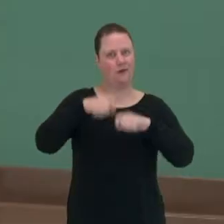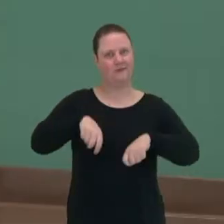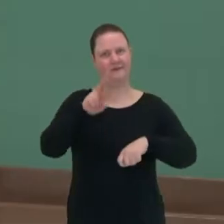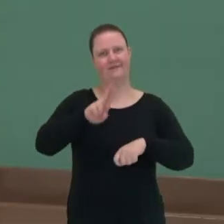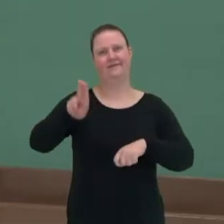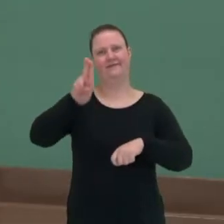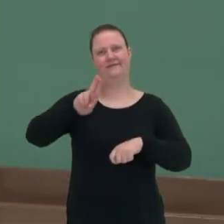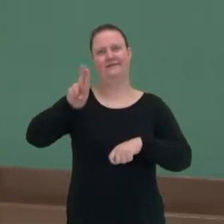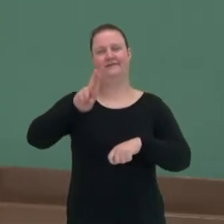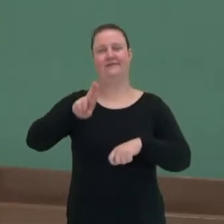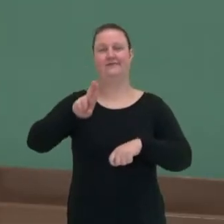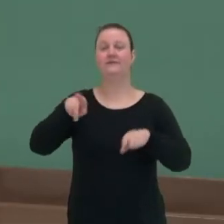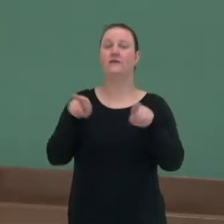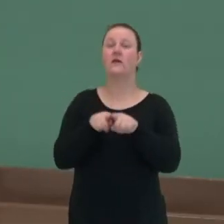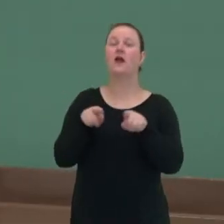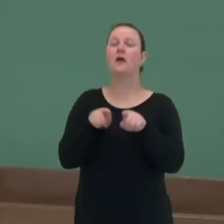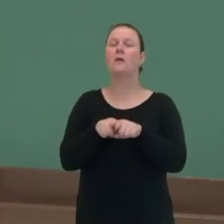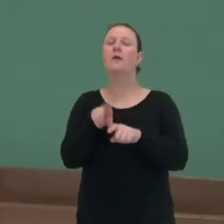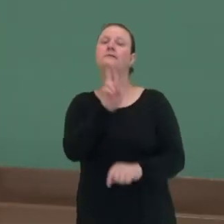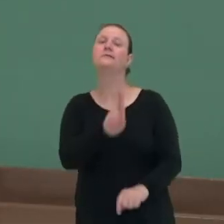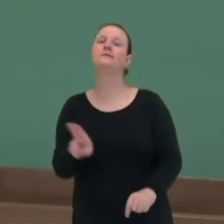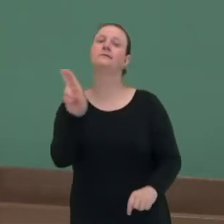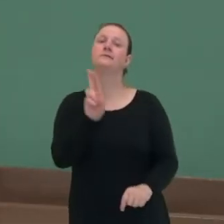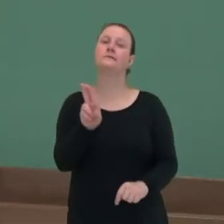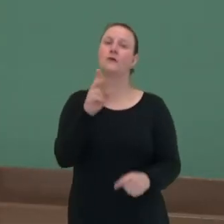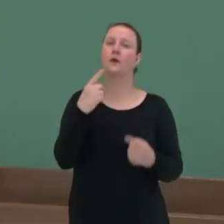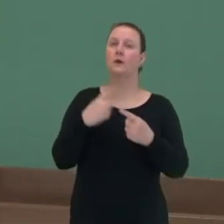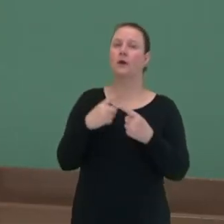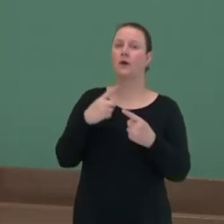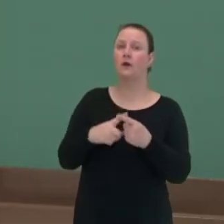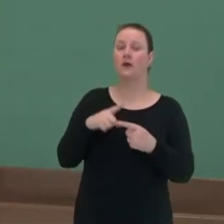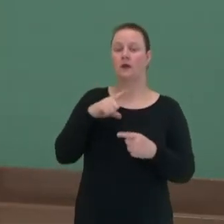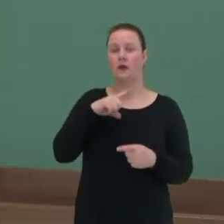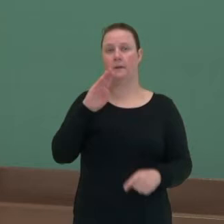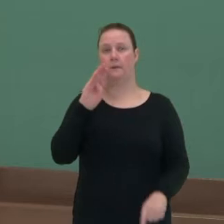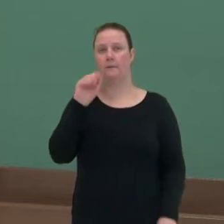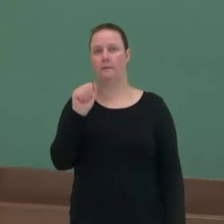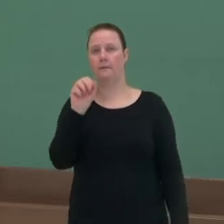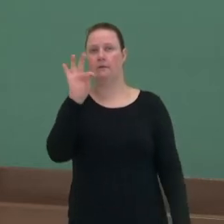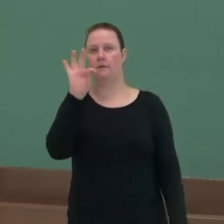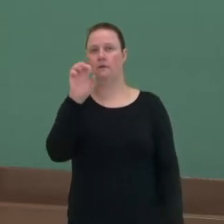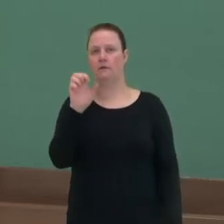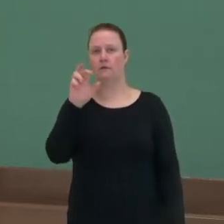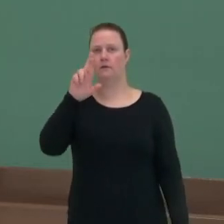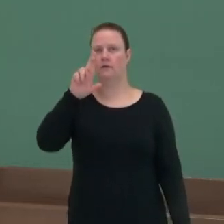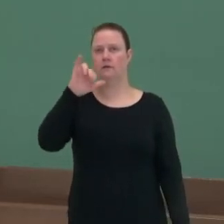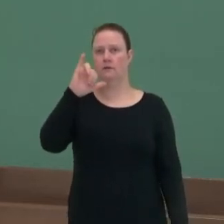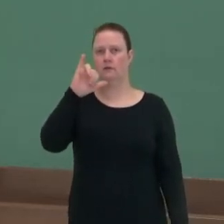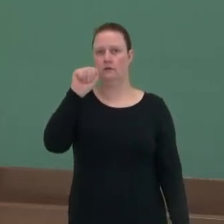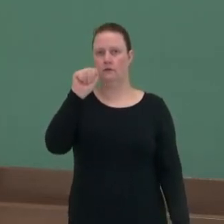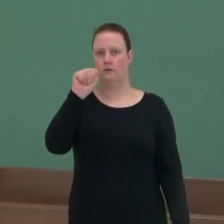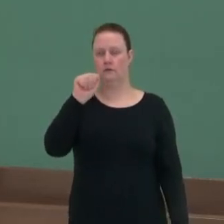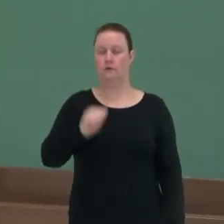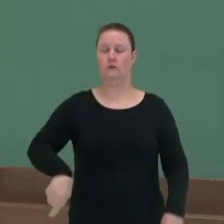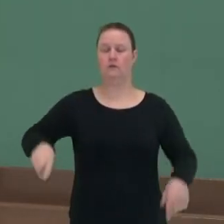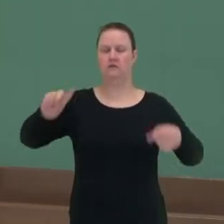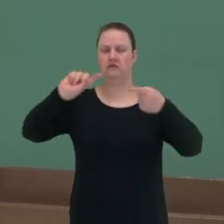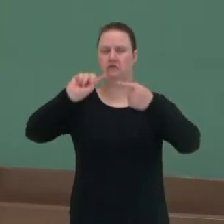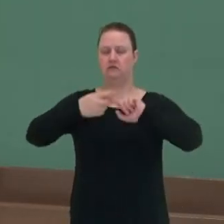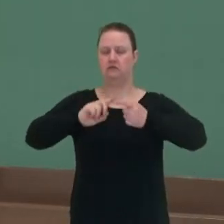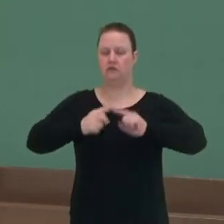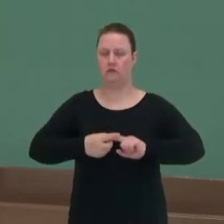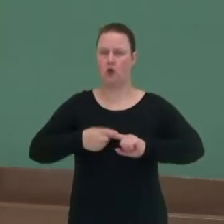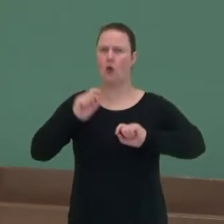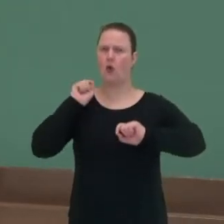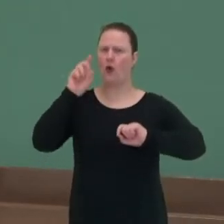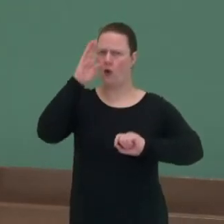nós desconectamos e utilizamos porque eles têm uma bateria. Então, o funcionamento está associado à energia